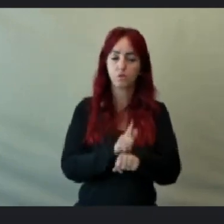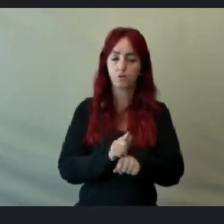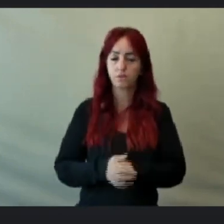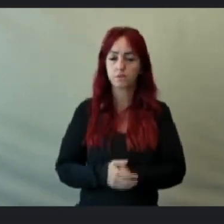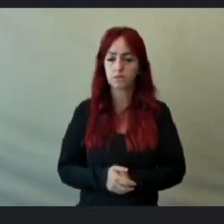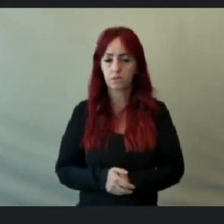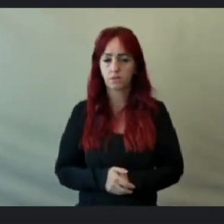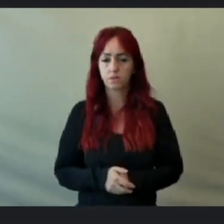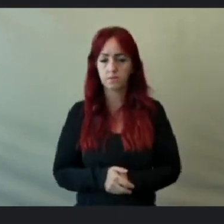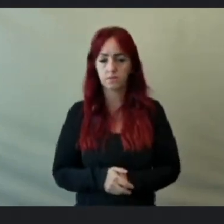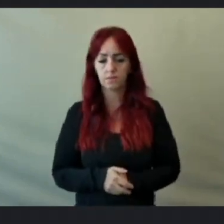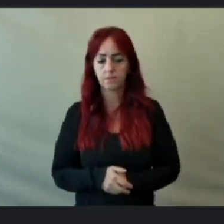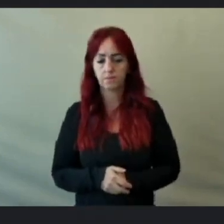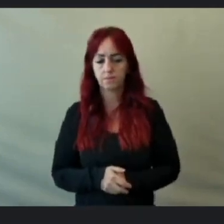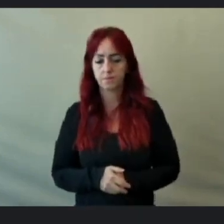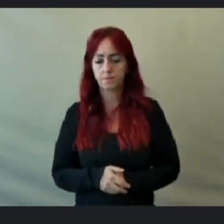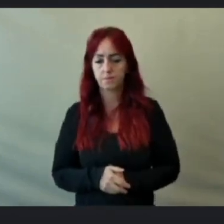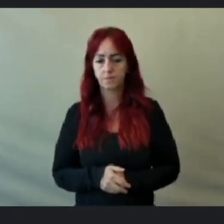Pode, pode vir cá.